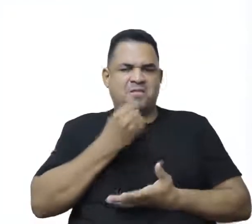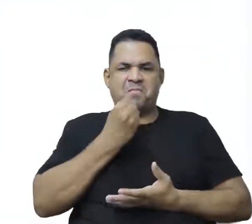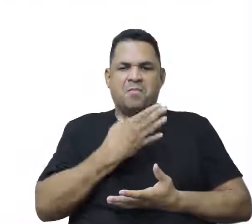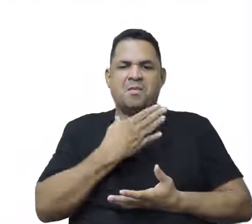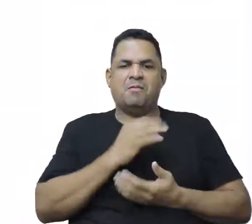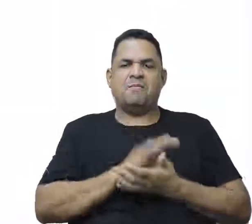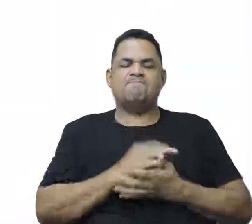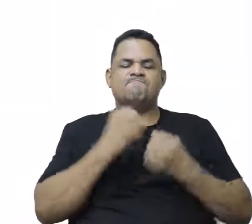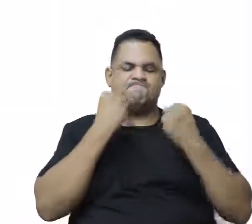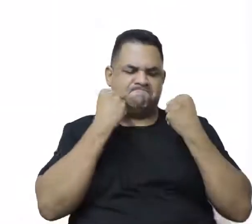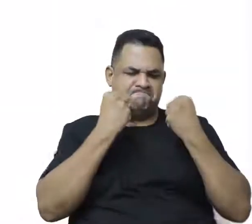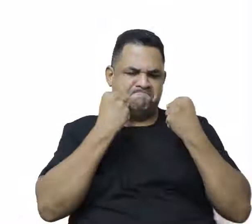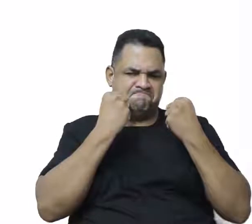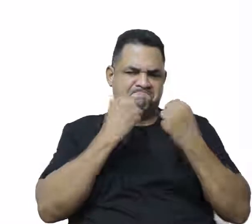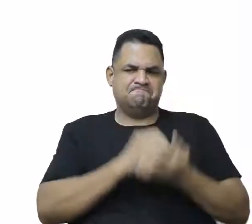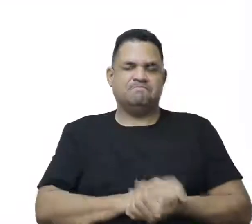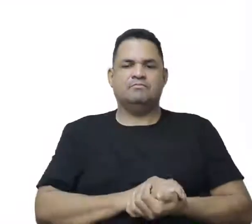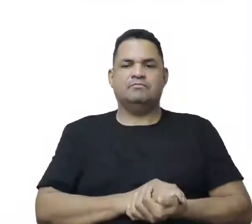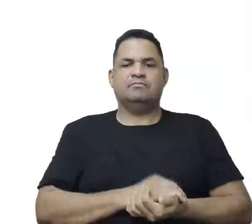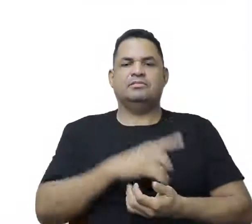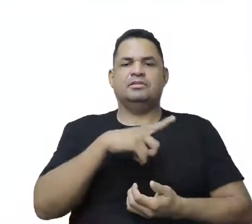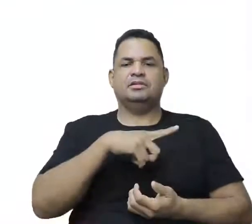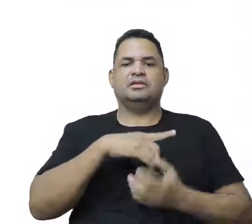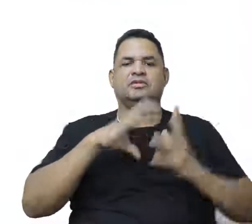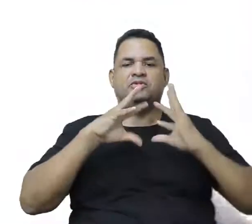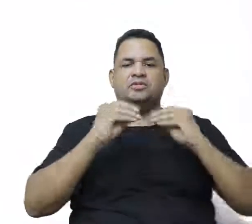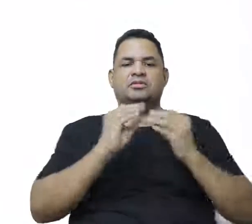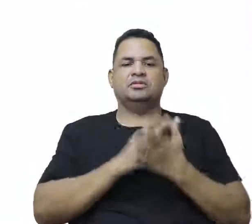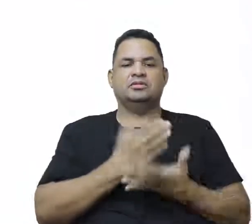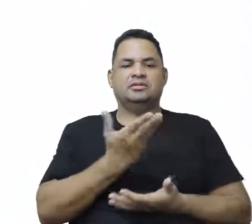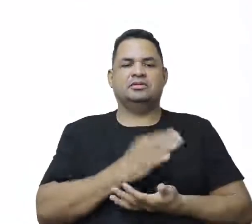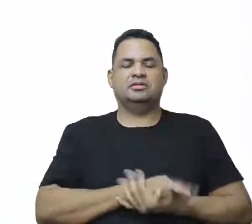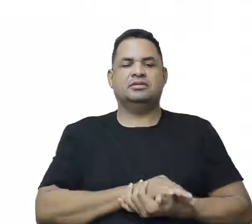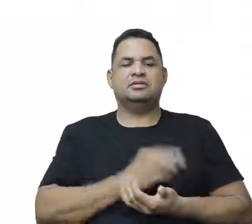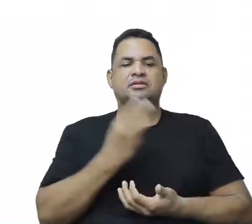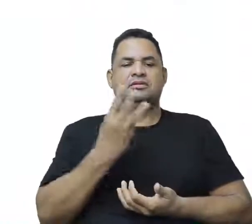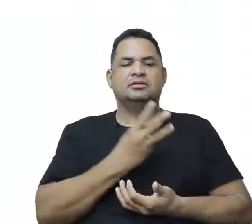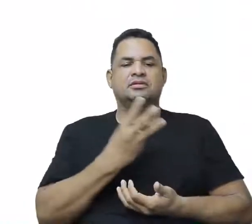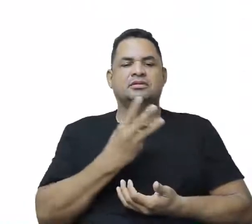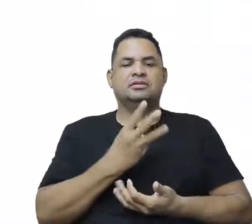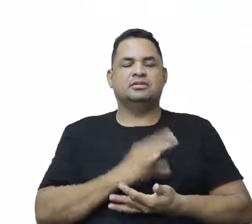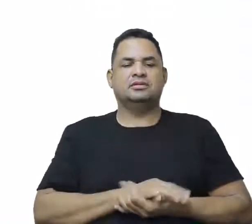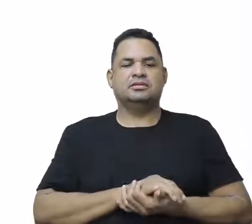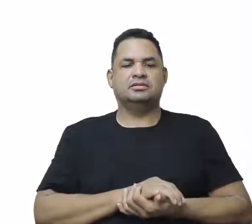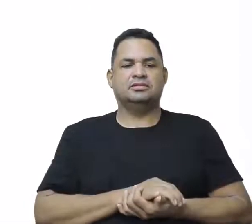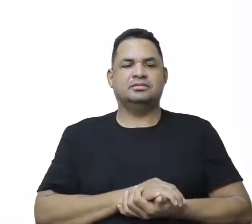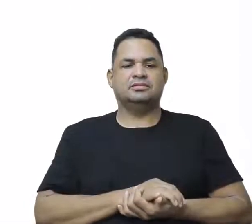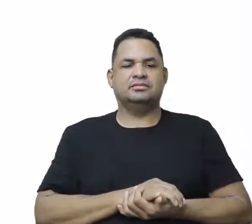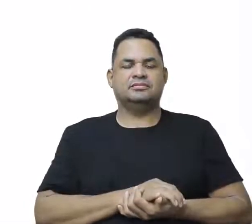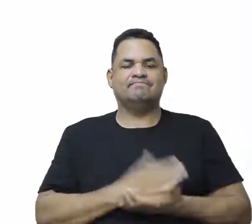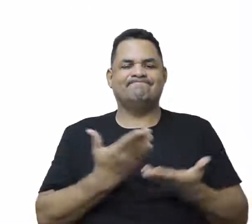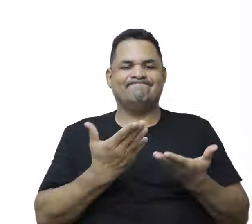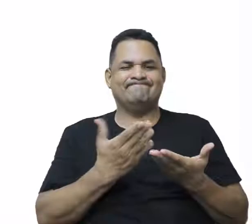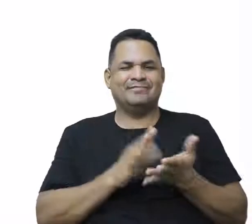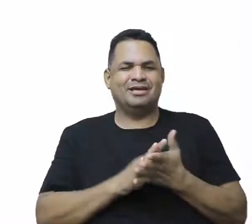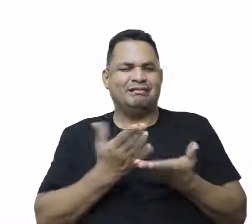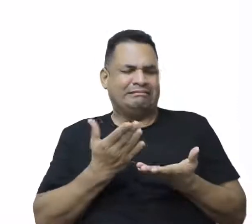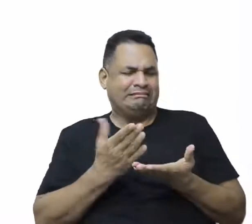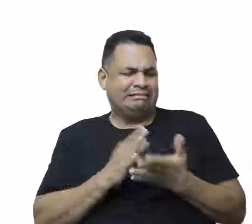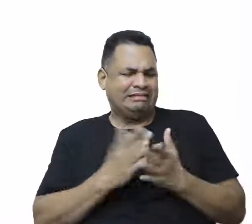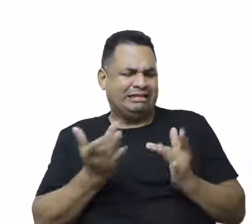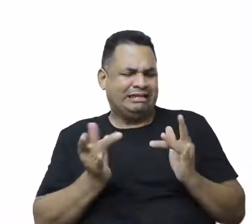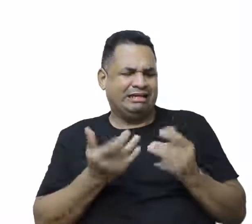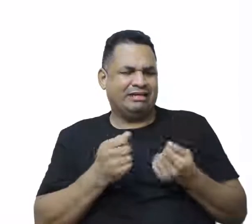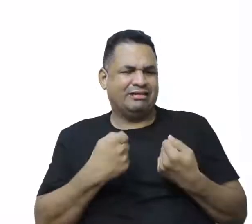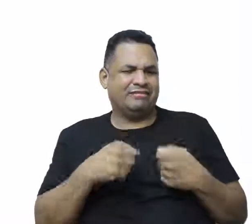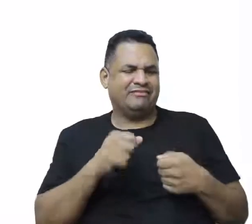bem. Exato. Né? Tem toda uma expressão. E essa terceira? Ai, Jesus, será que é isso mesmo? Eu vou